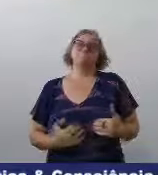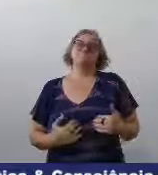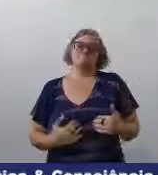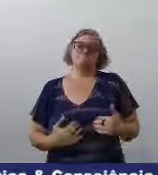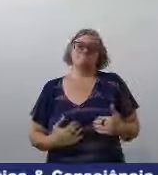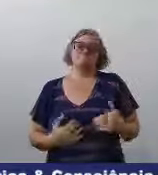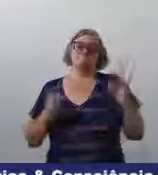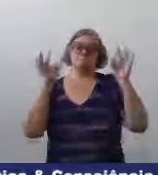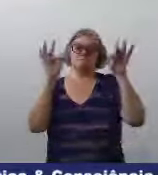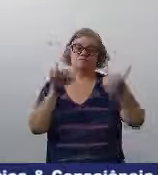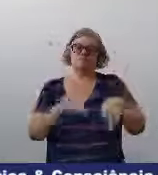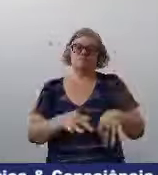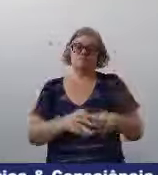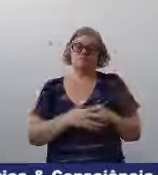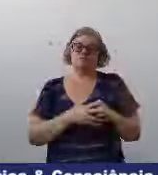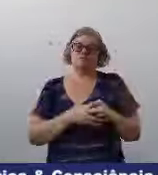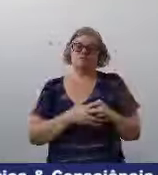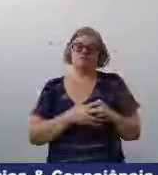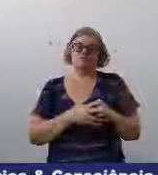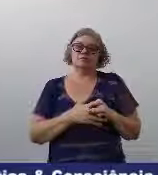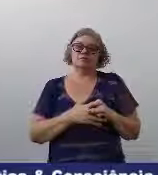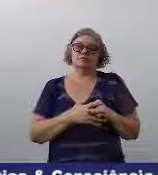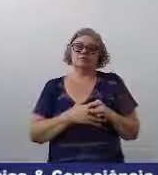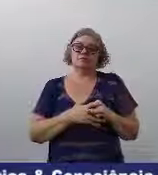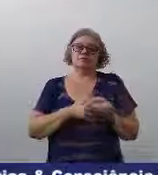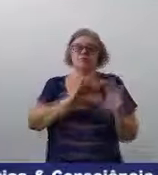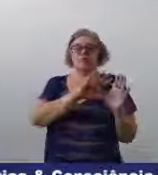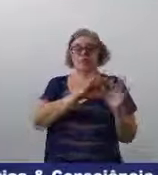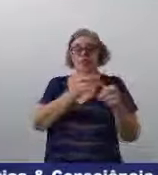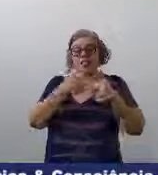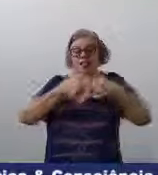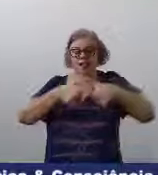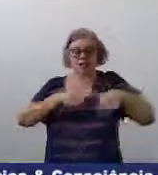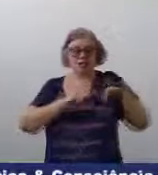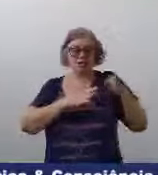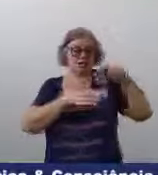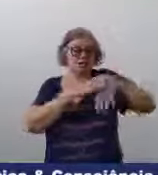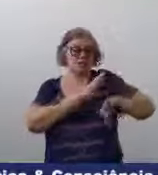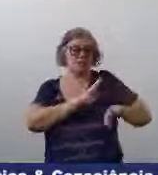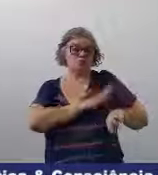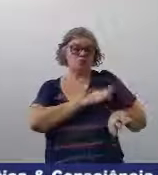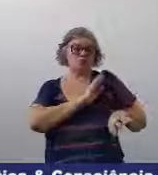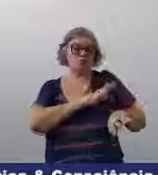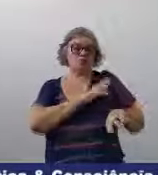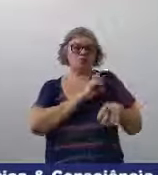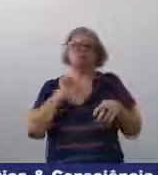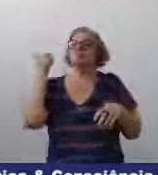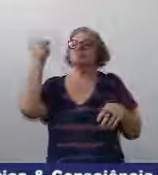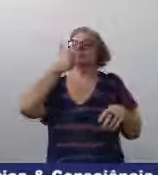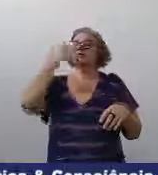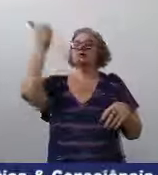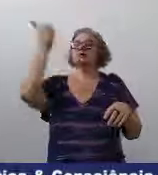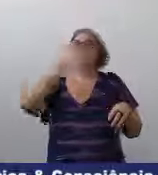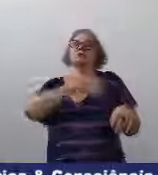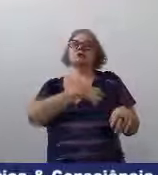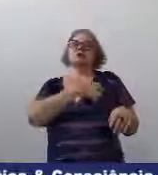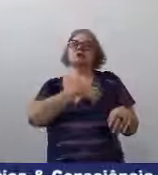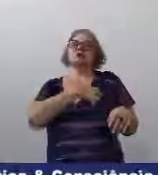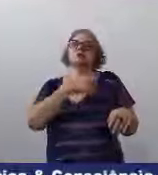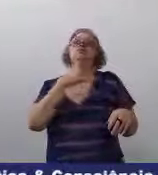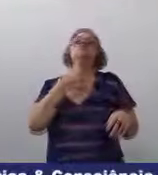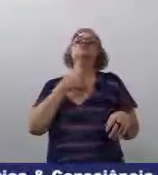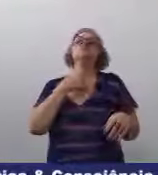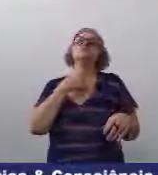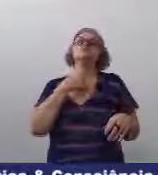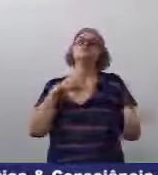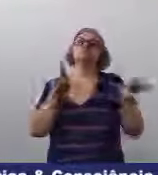compreensão. Enfim, deixemos externar dos nossos corações os nossos melhores sentimentos, os